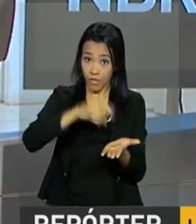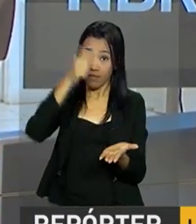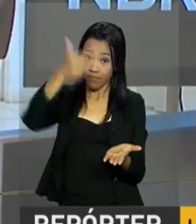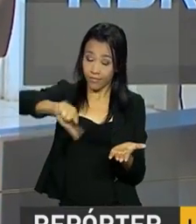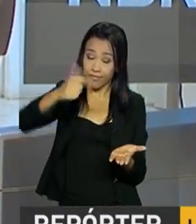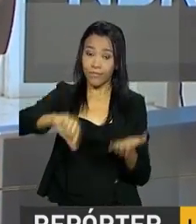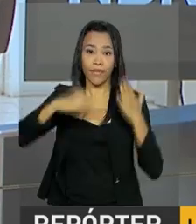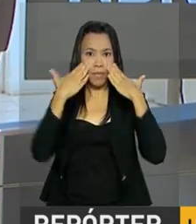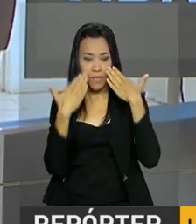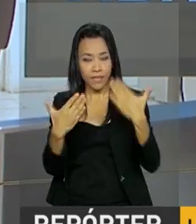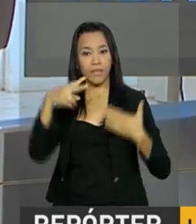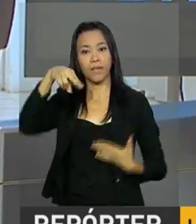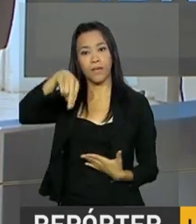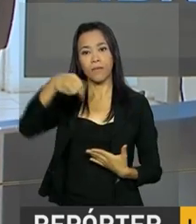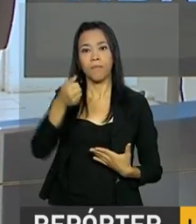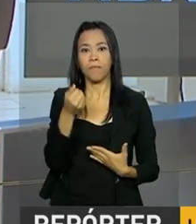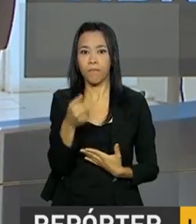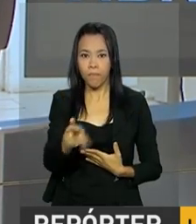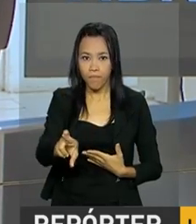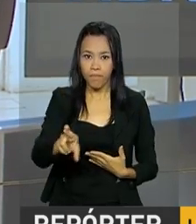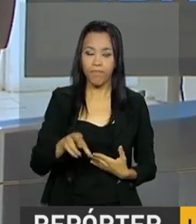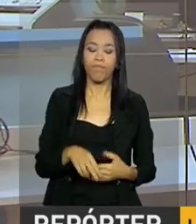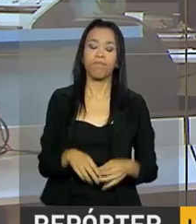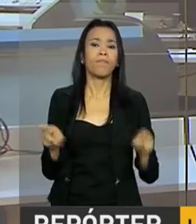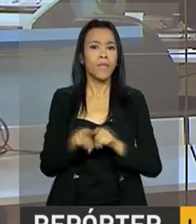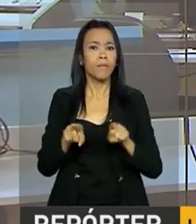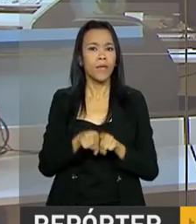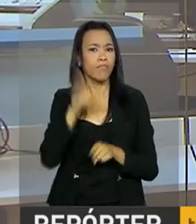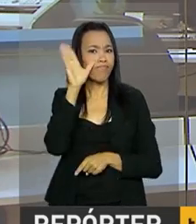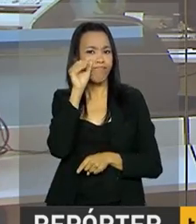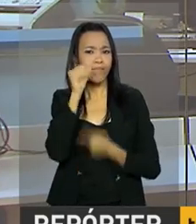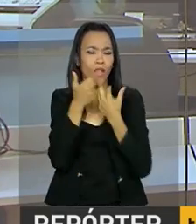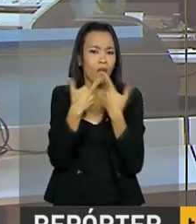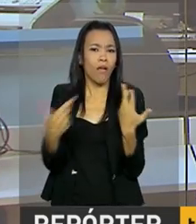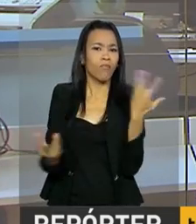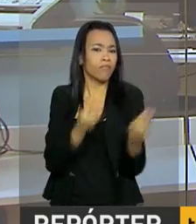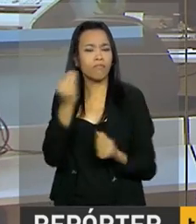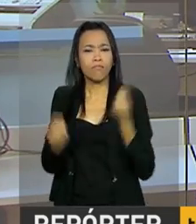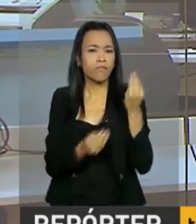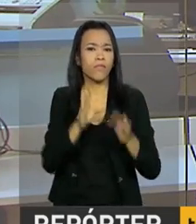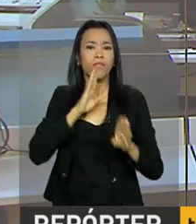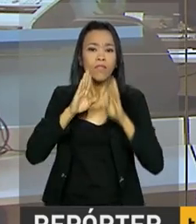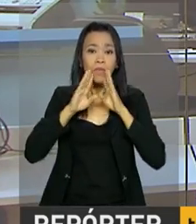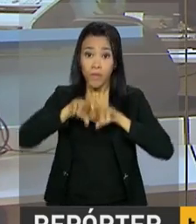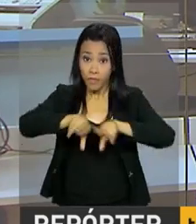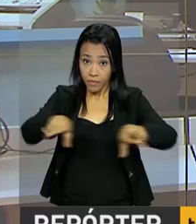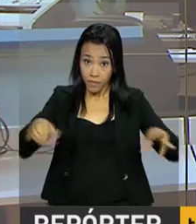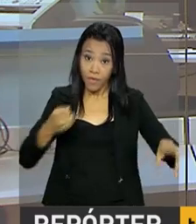na próxima edição do Repórter NBR. Acompanhe as novidades também pelas nossas redes